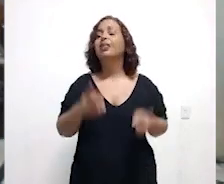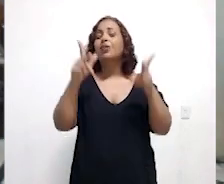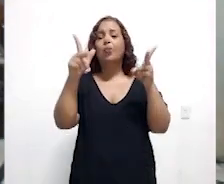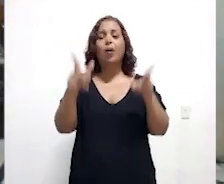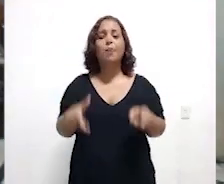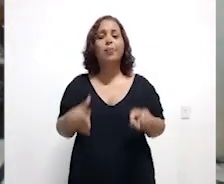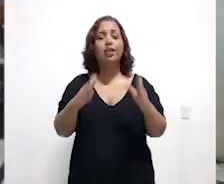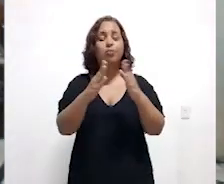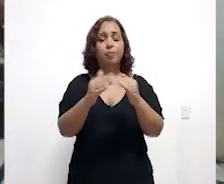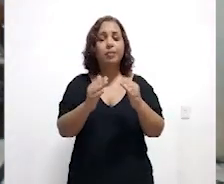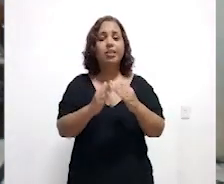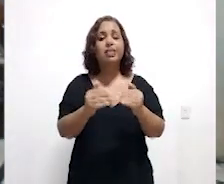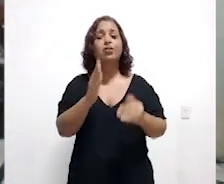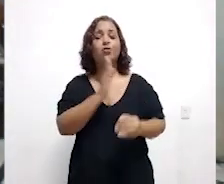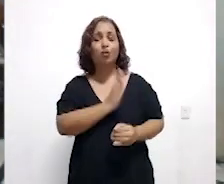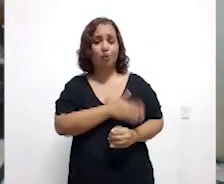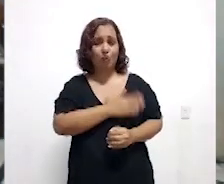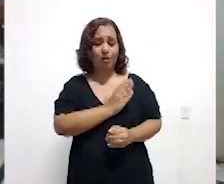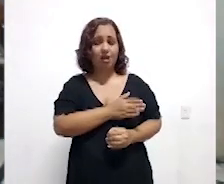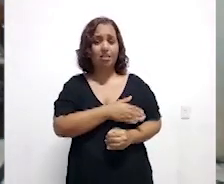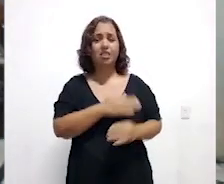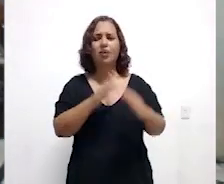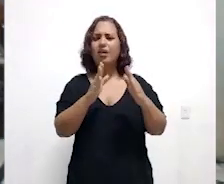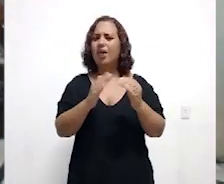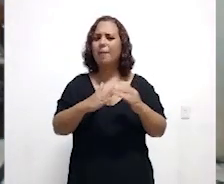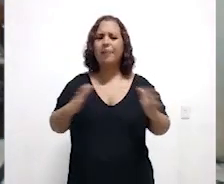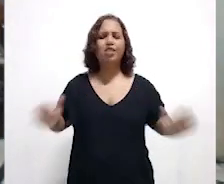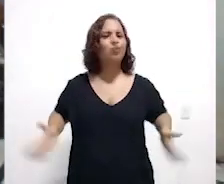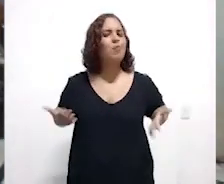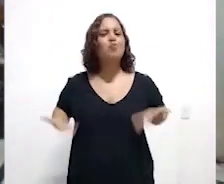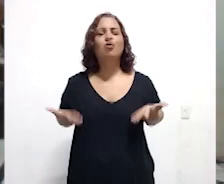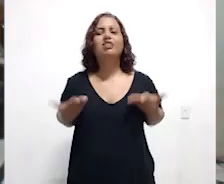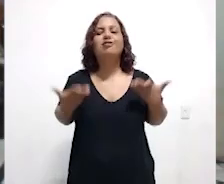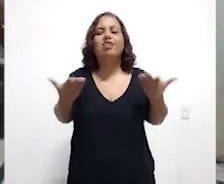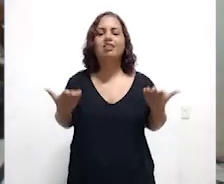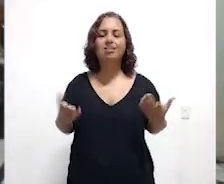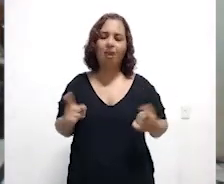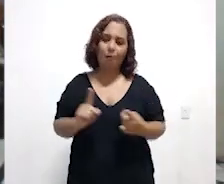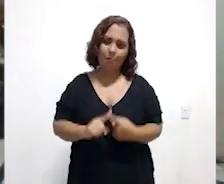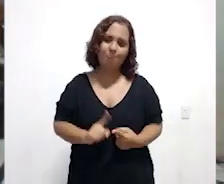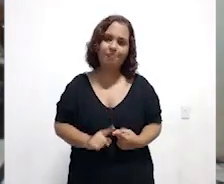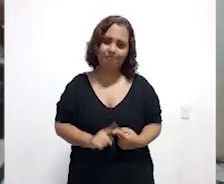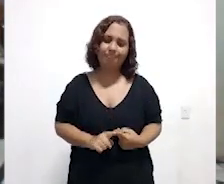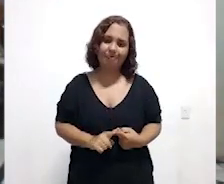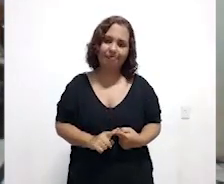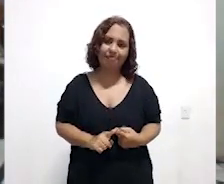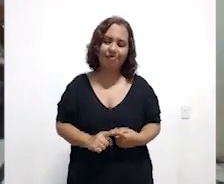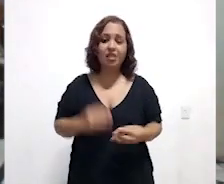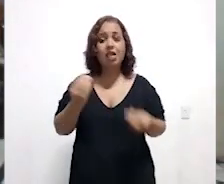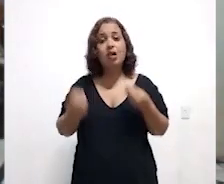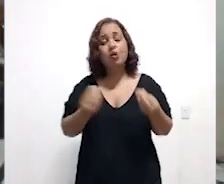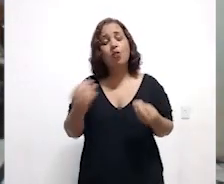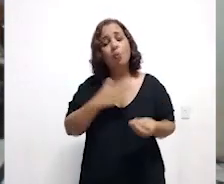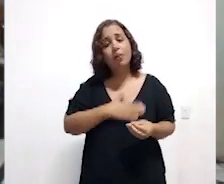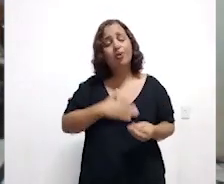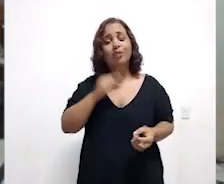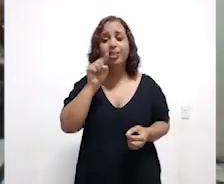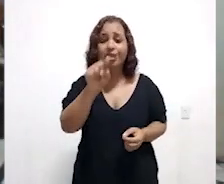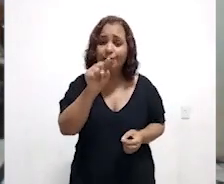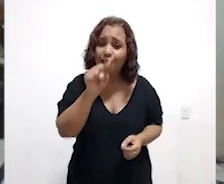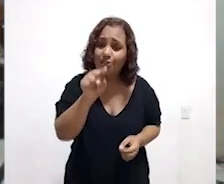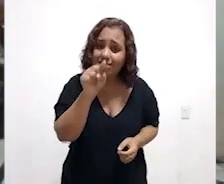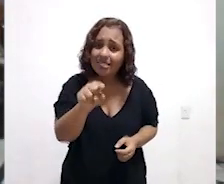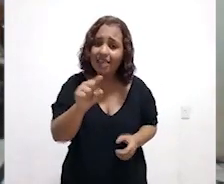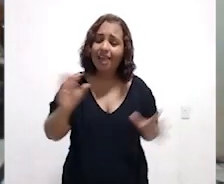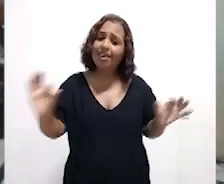no coração e a mesma motivação também. Como eu gostaria que você